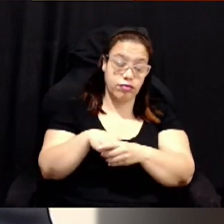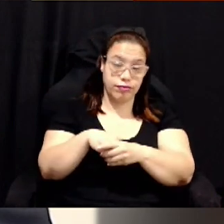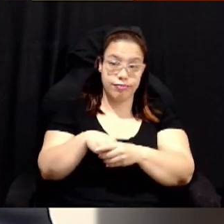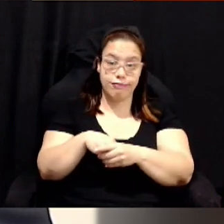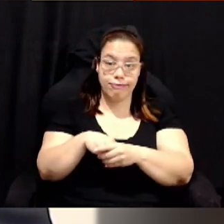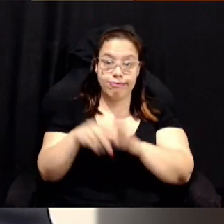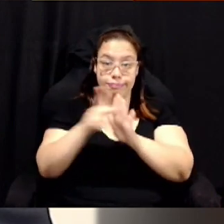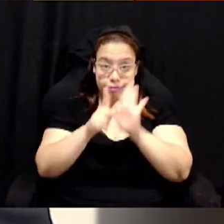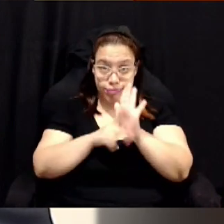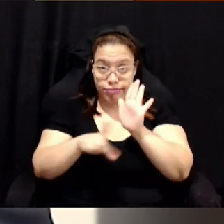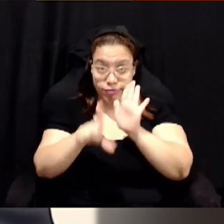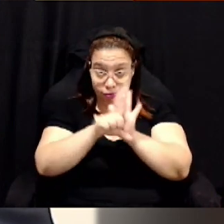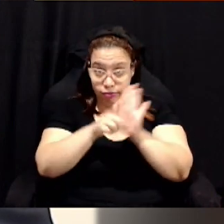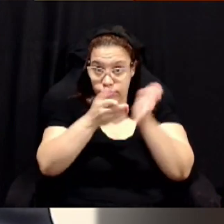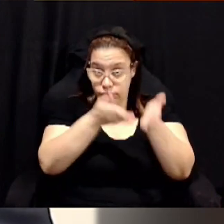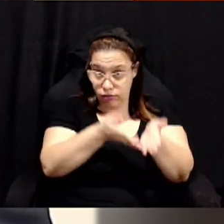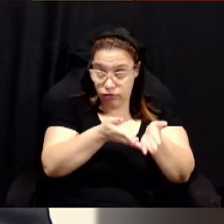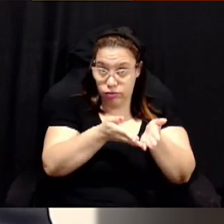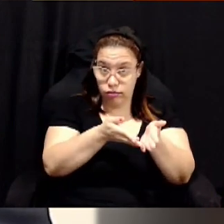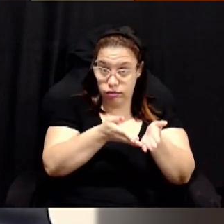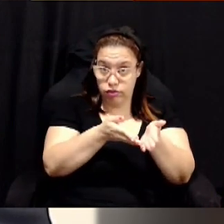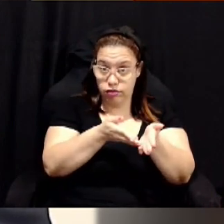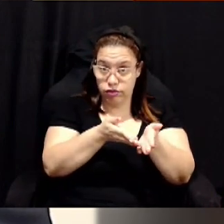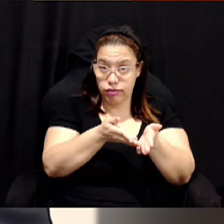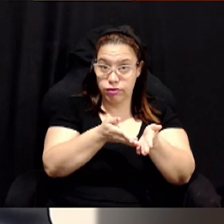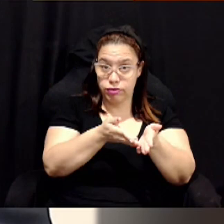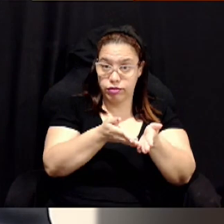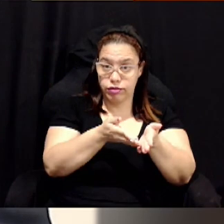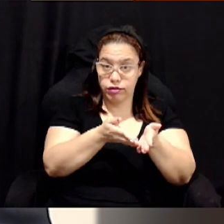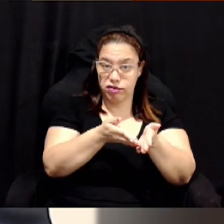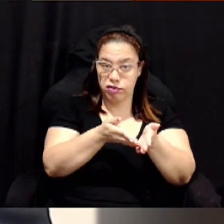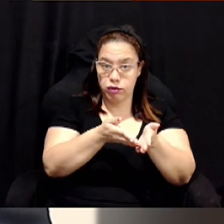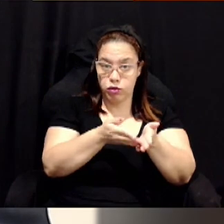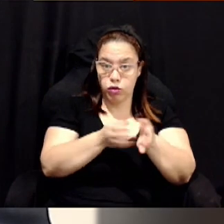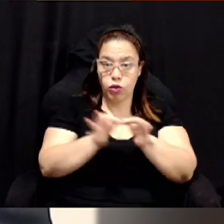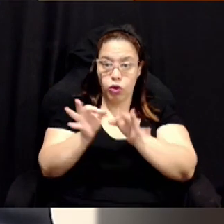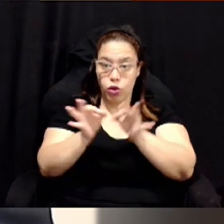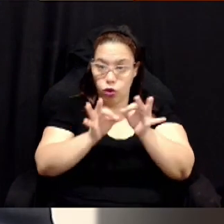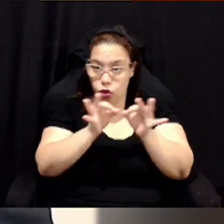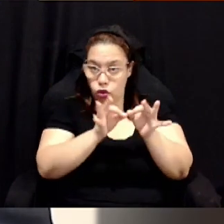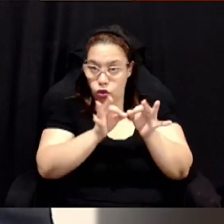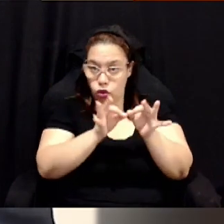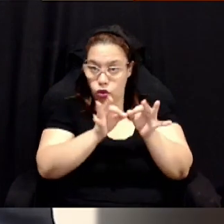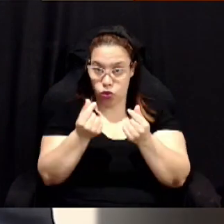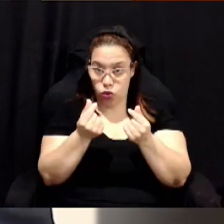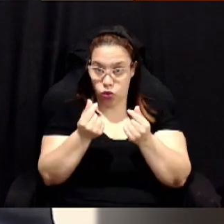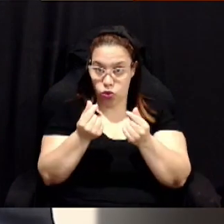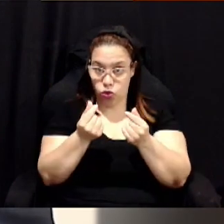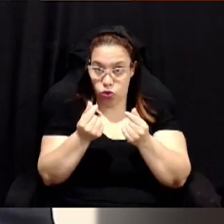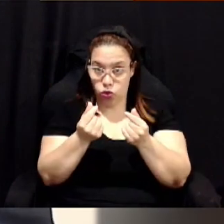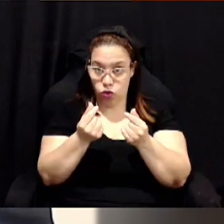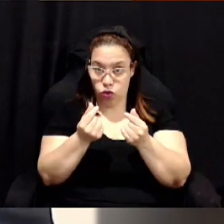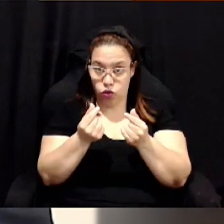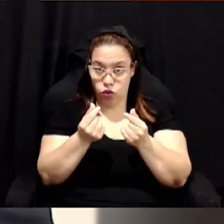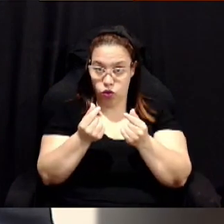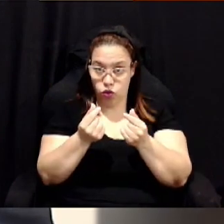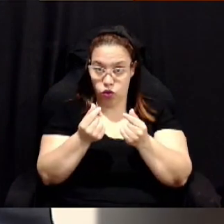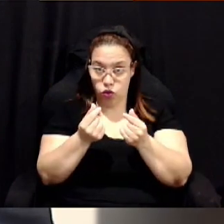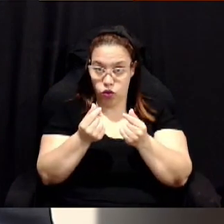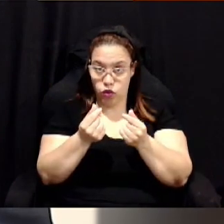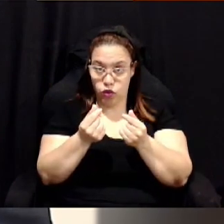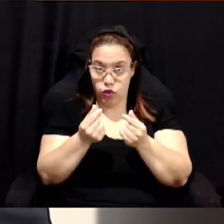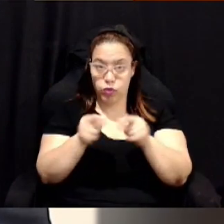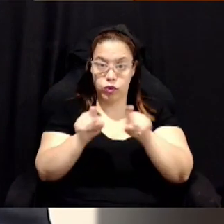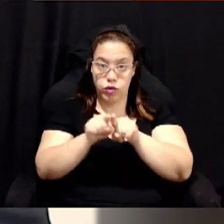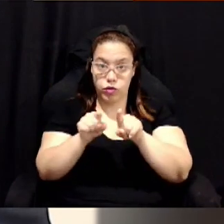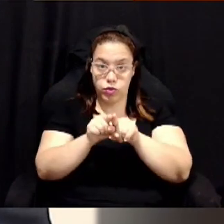lei, ele, ao mesmo tempo que ele corrige o valor do que seria esse plano de medicamentos, também ele permite